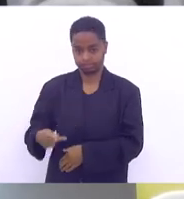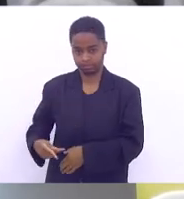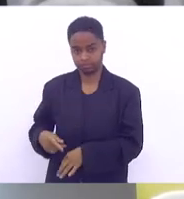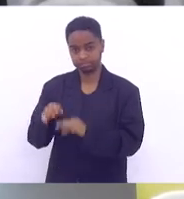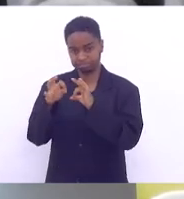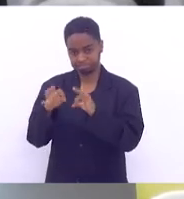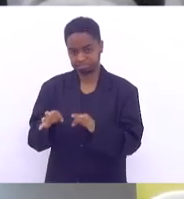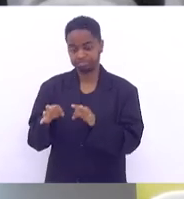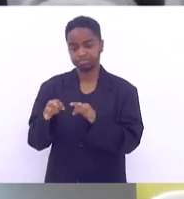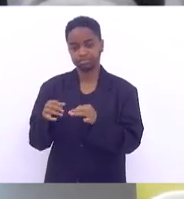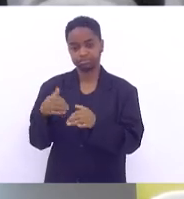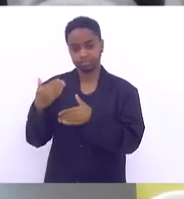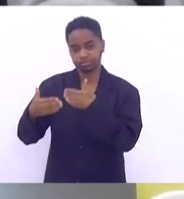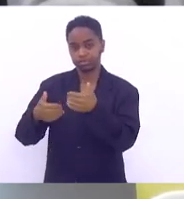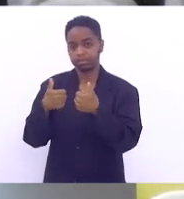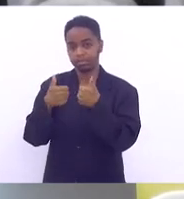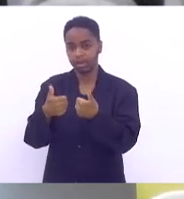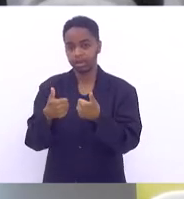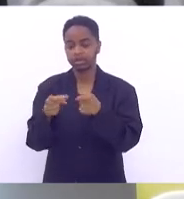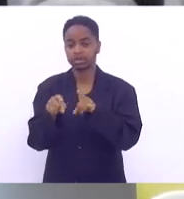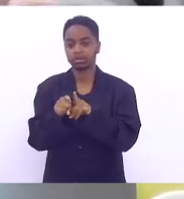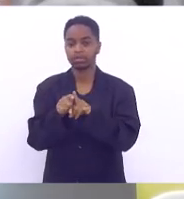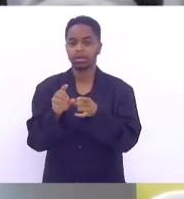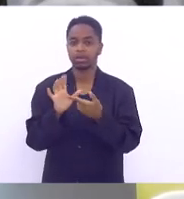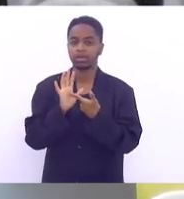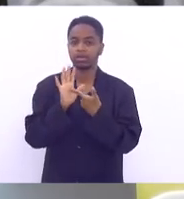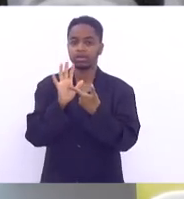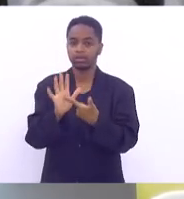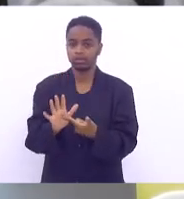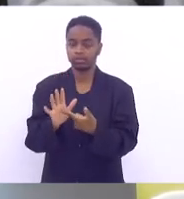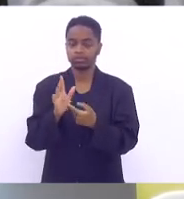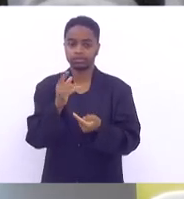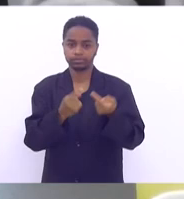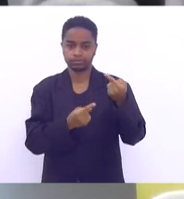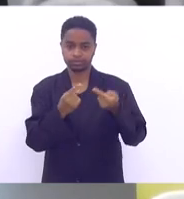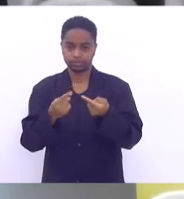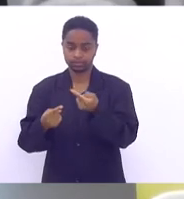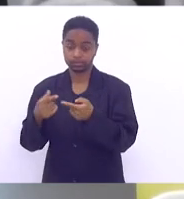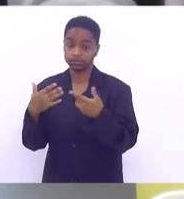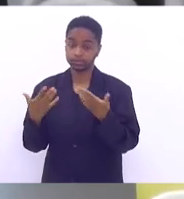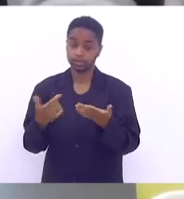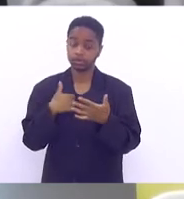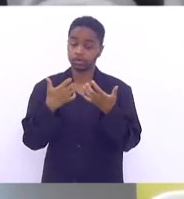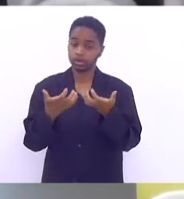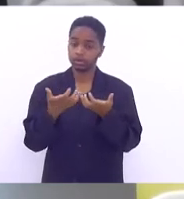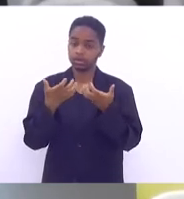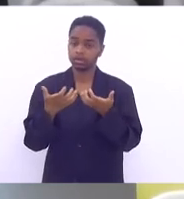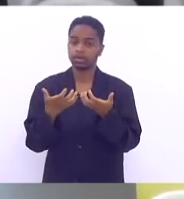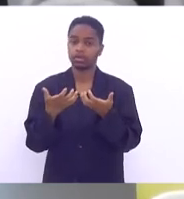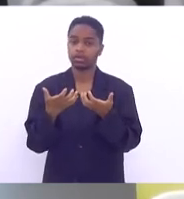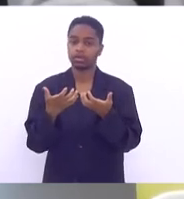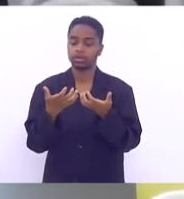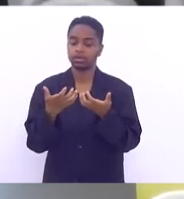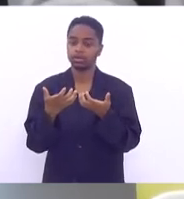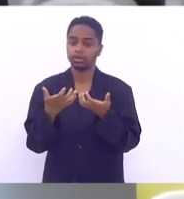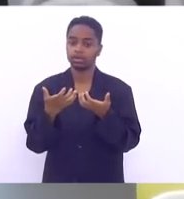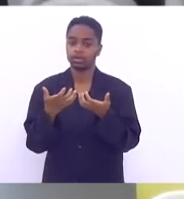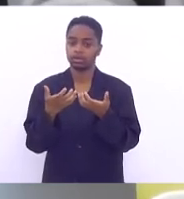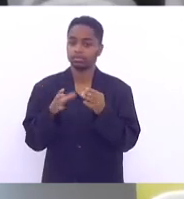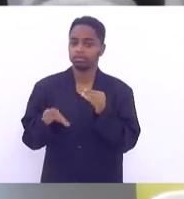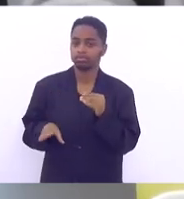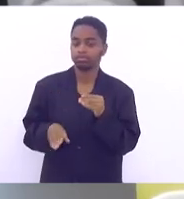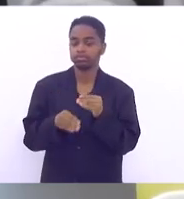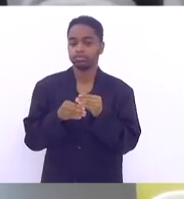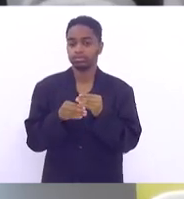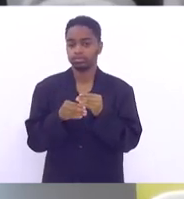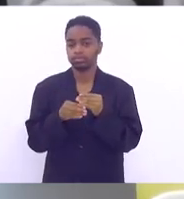muito bem presidida, tem trazido aos debates. Então, eu só queria, né, fazer esse complemento,